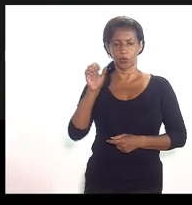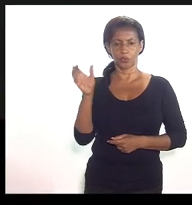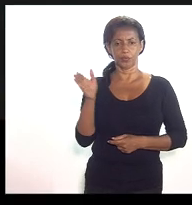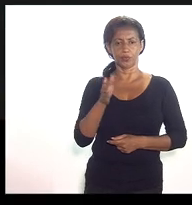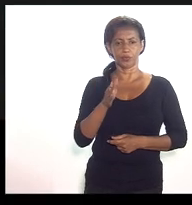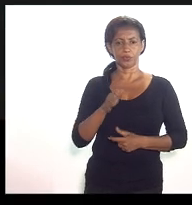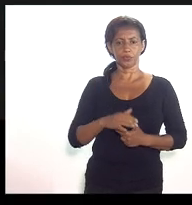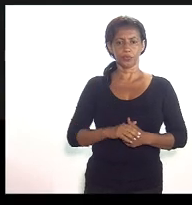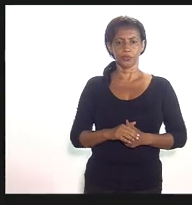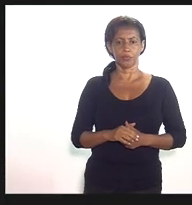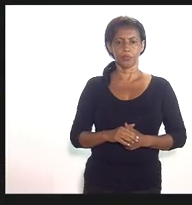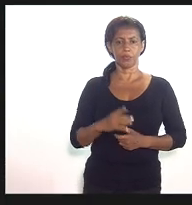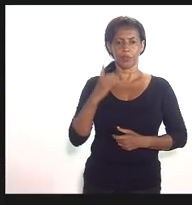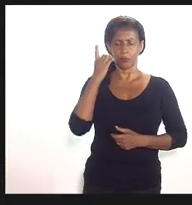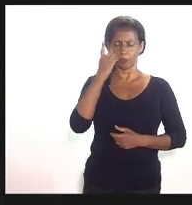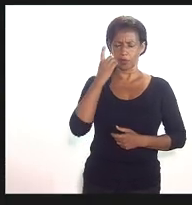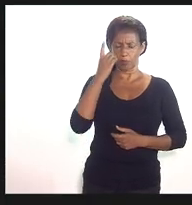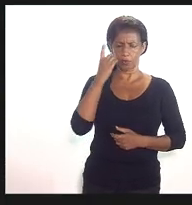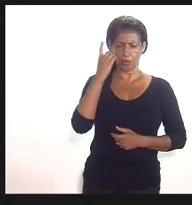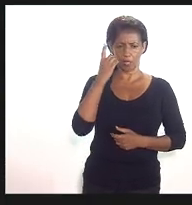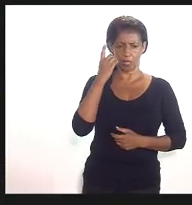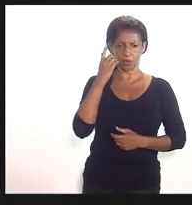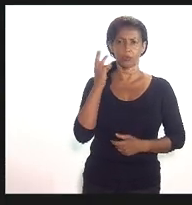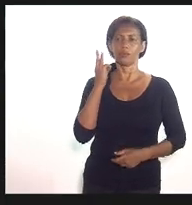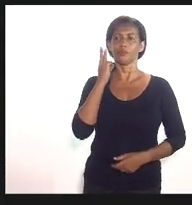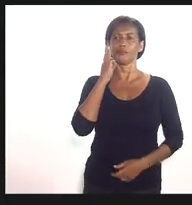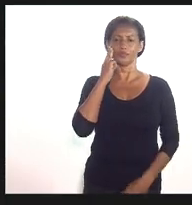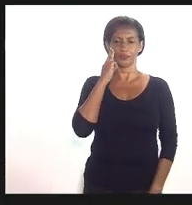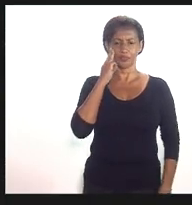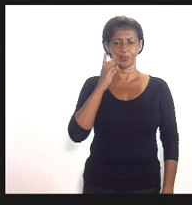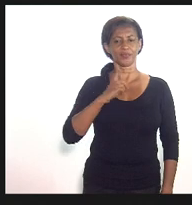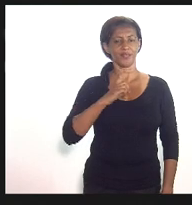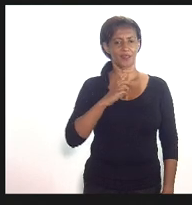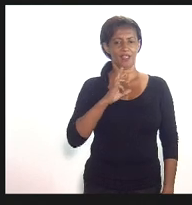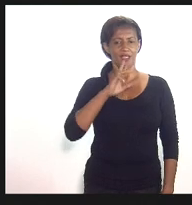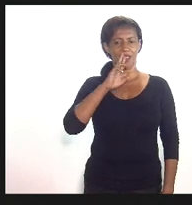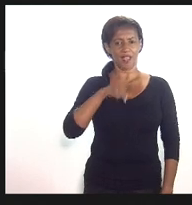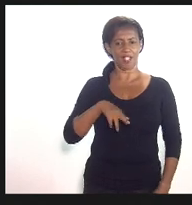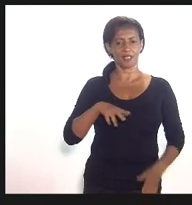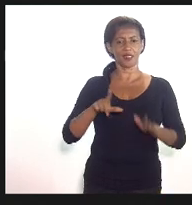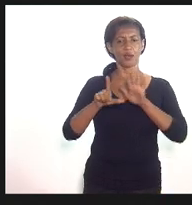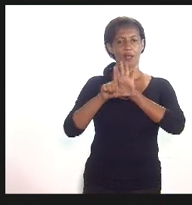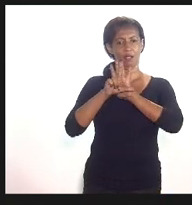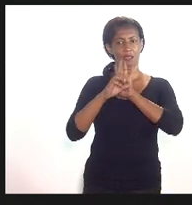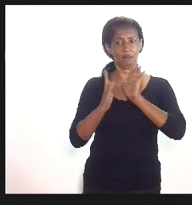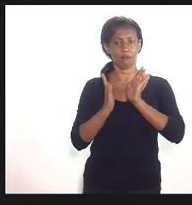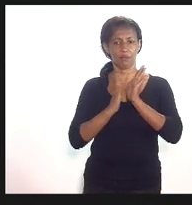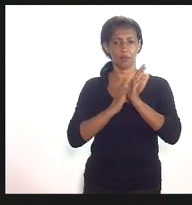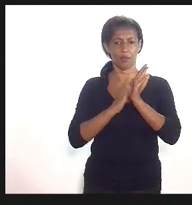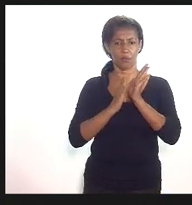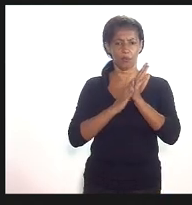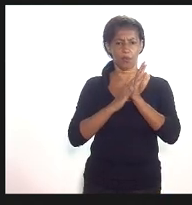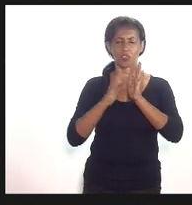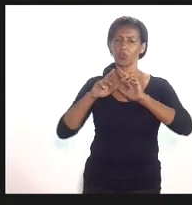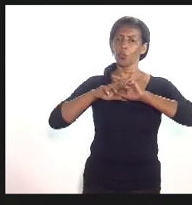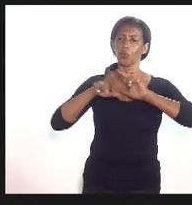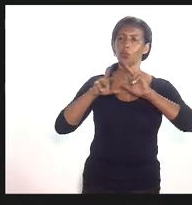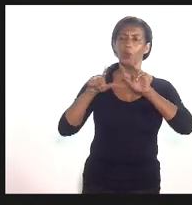o deputado Mink tem razão, o deputado Valdec tem razão. A lei proposta, ela não é uma